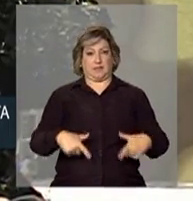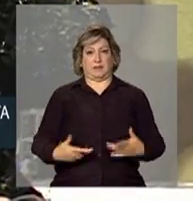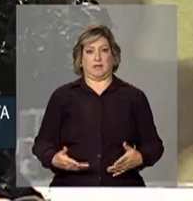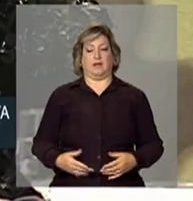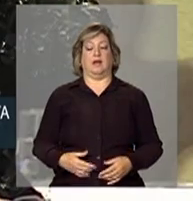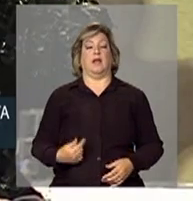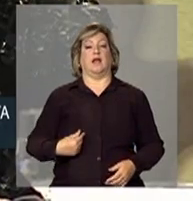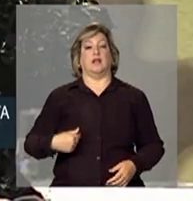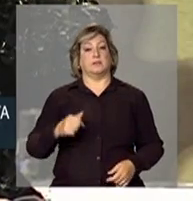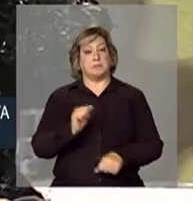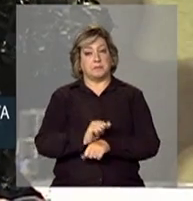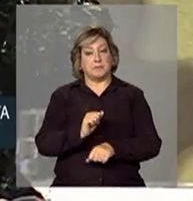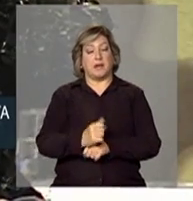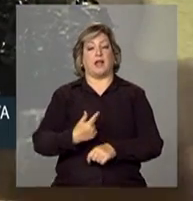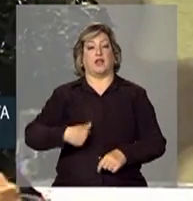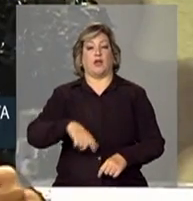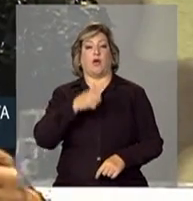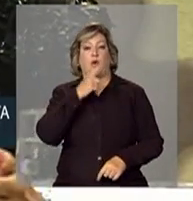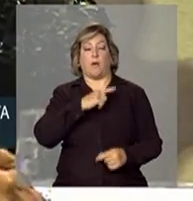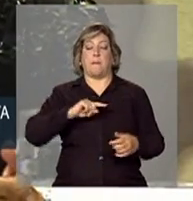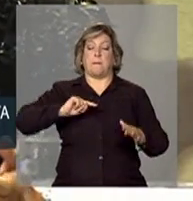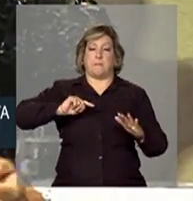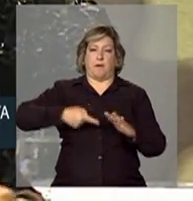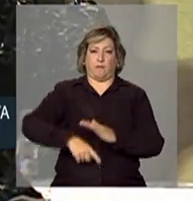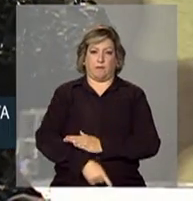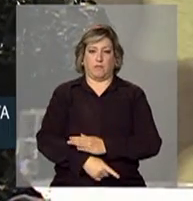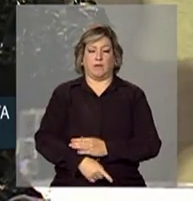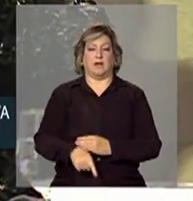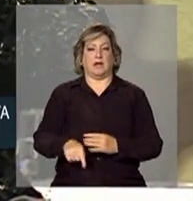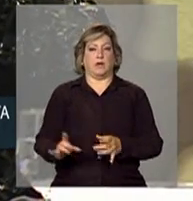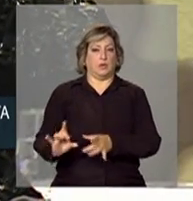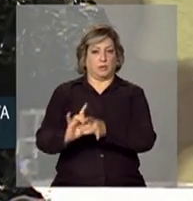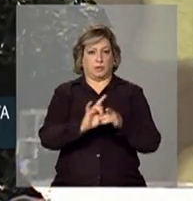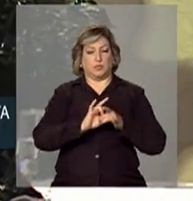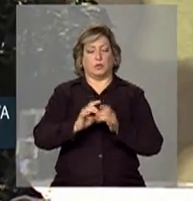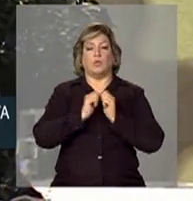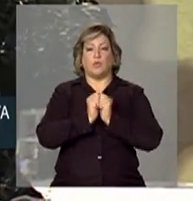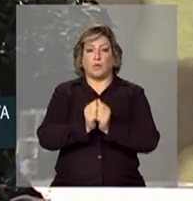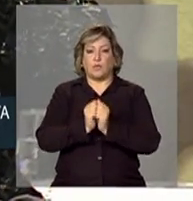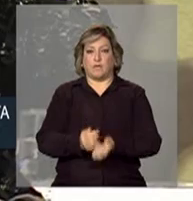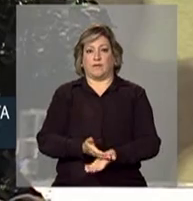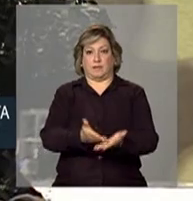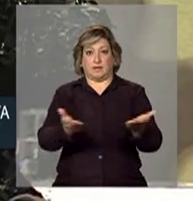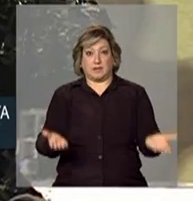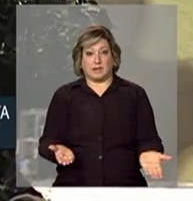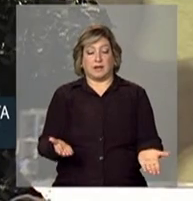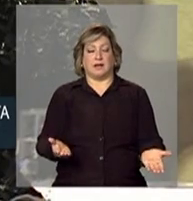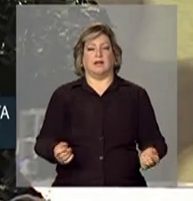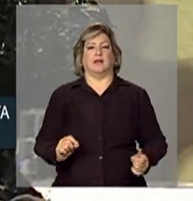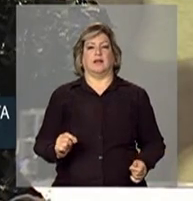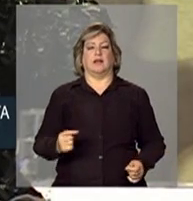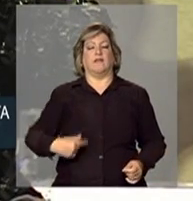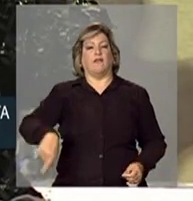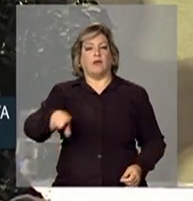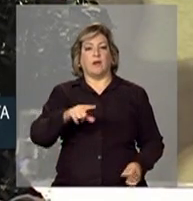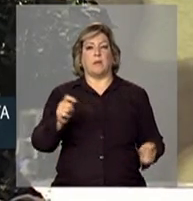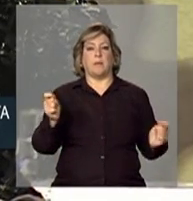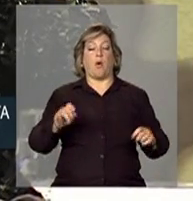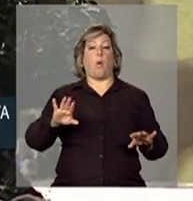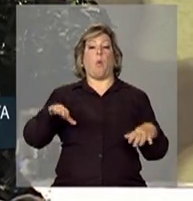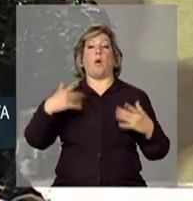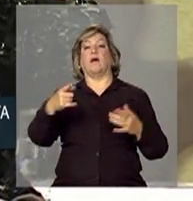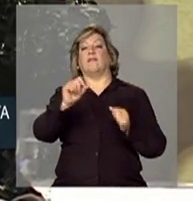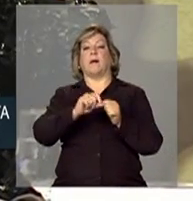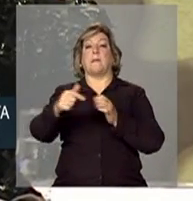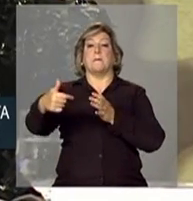que nós possamos aprofundar esses laços de convivência, a tal ponto, né, de vocês, quando me fazerem